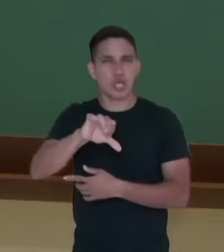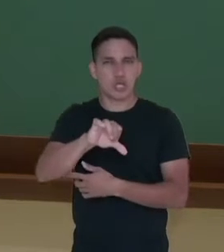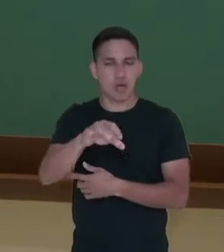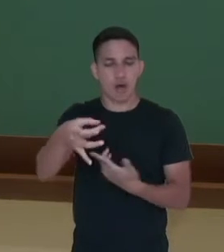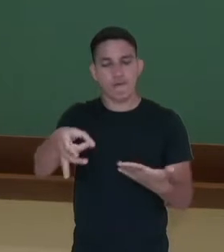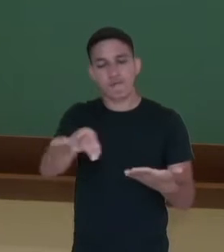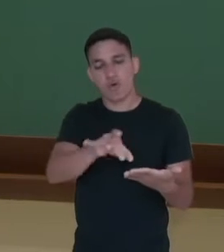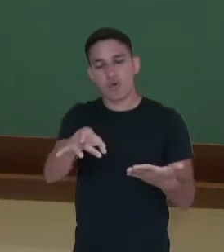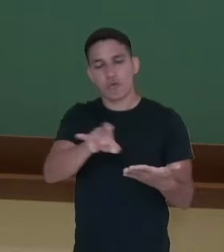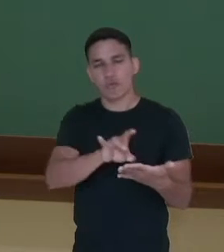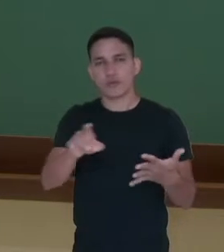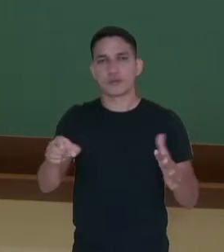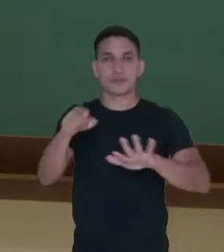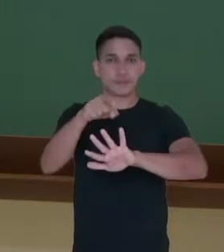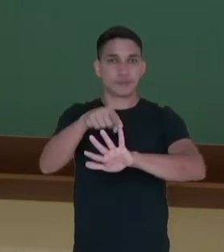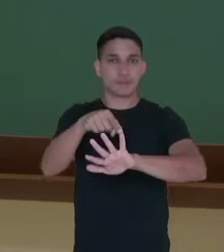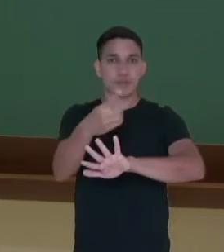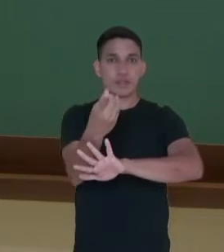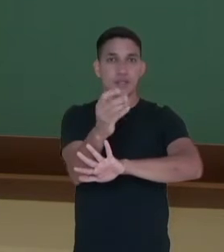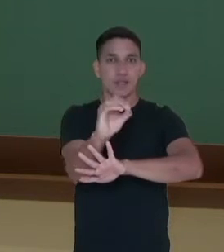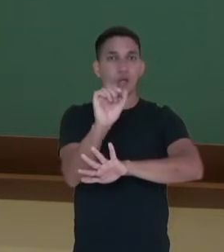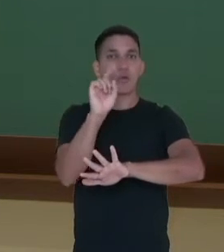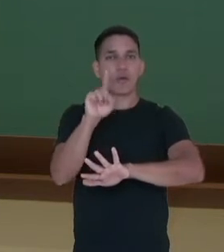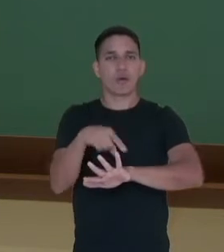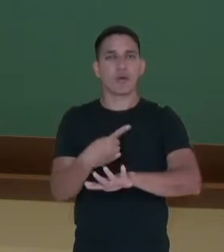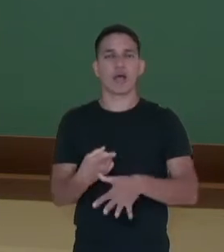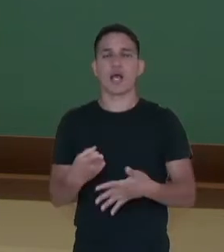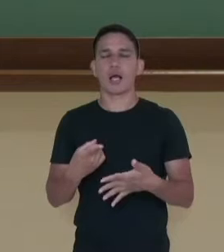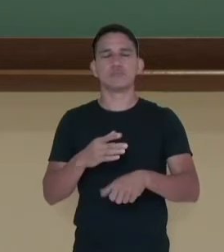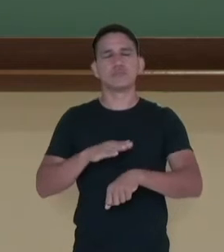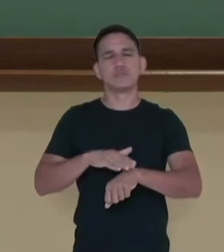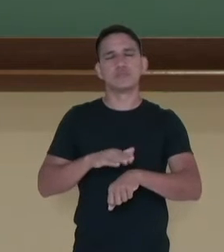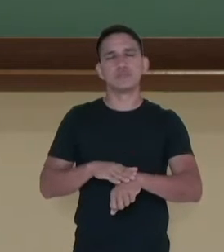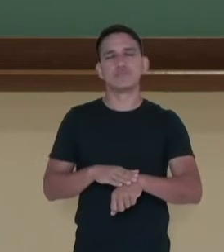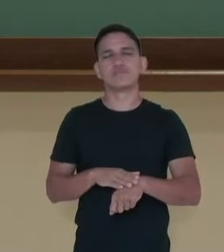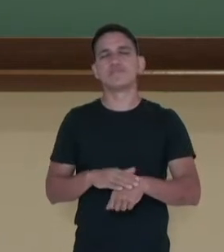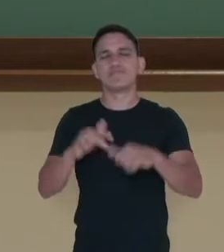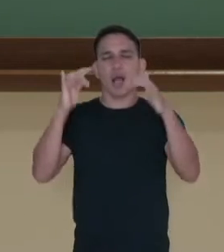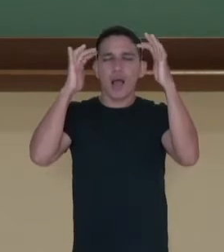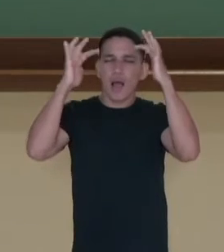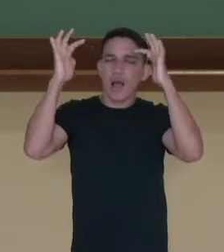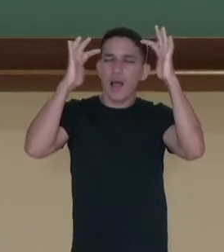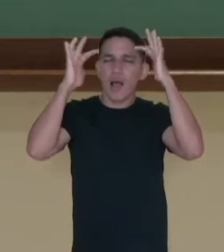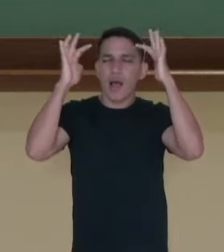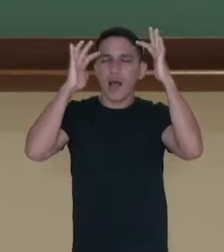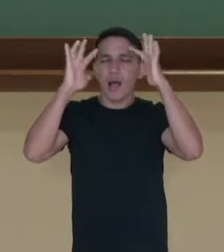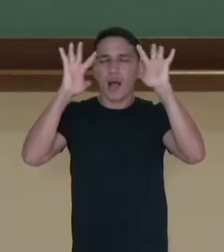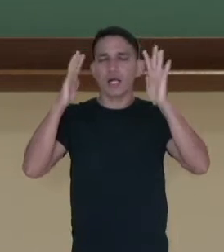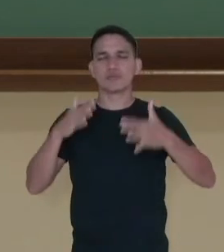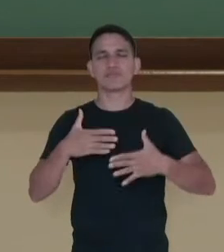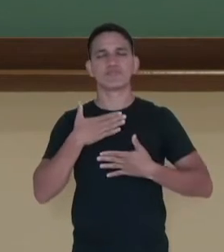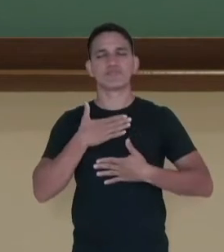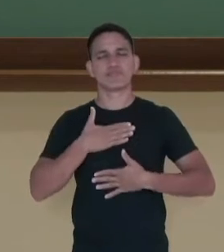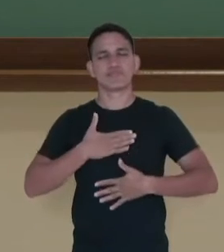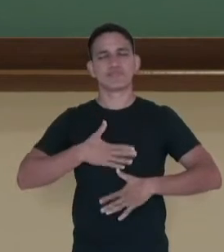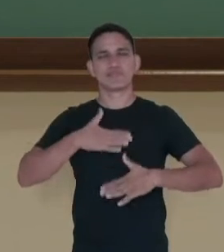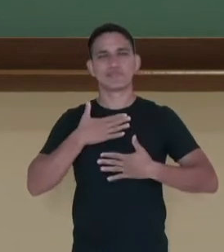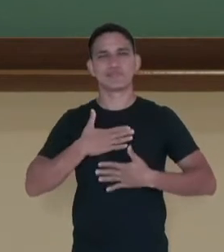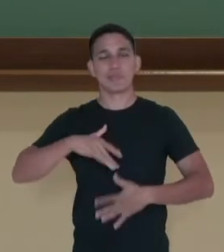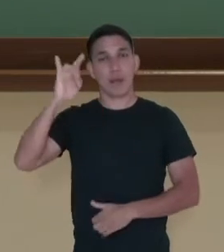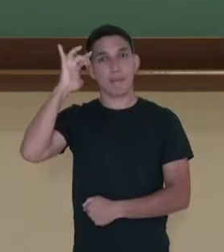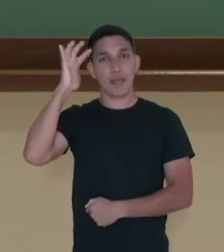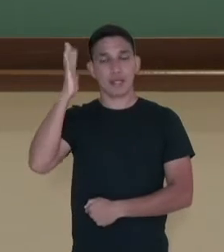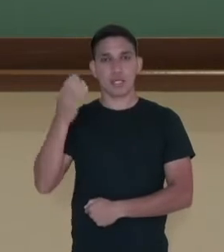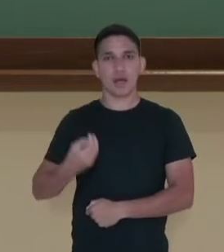páginas. E 10 minutos de meditação, ou seja, refletir, meditar, pensar um